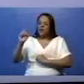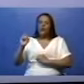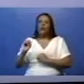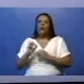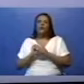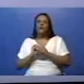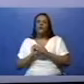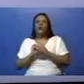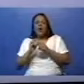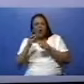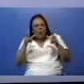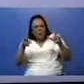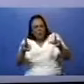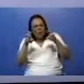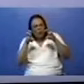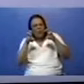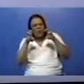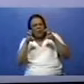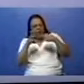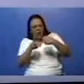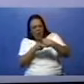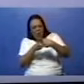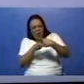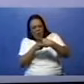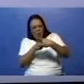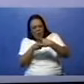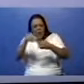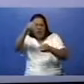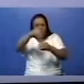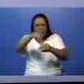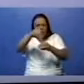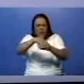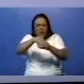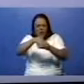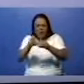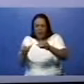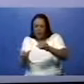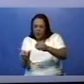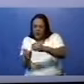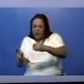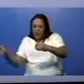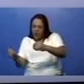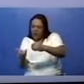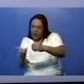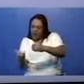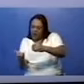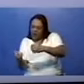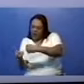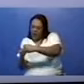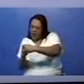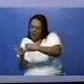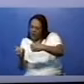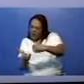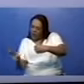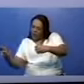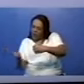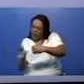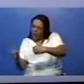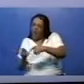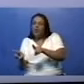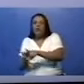viram que o verbo sempre vai estar dentro do predicado? Isso é regra. Meu verbo sempre está lá no predicado.